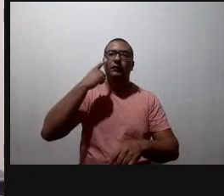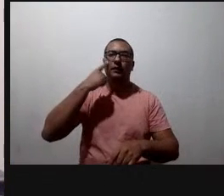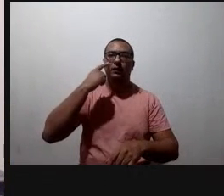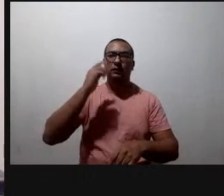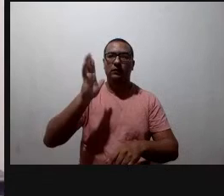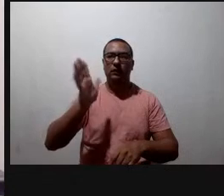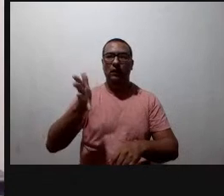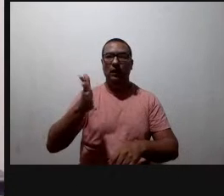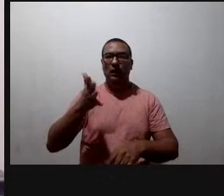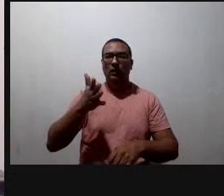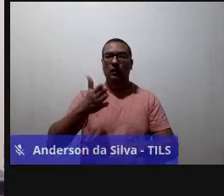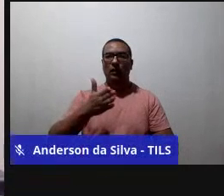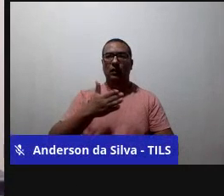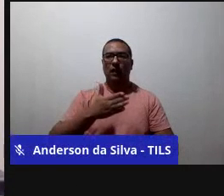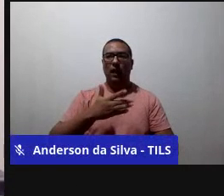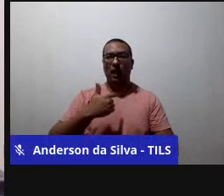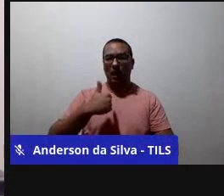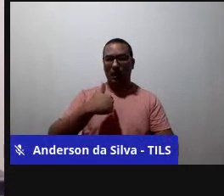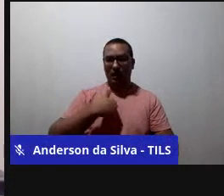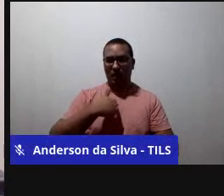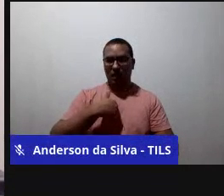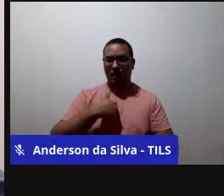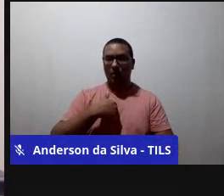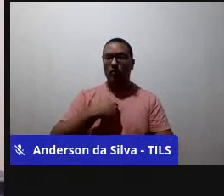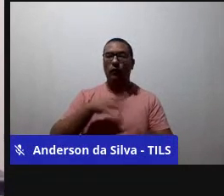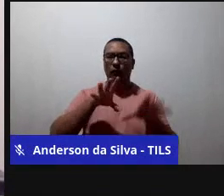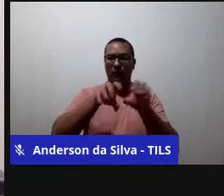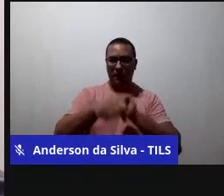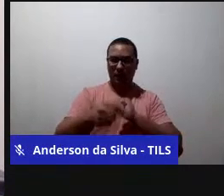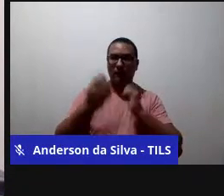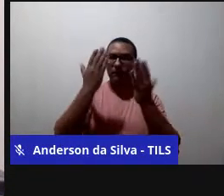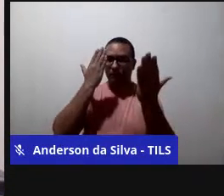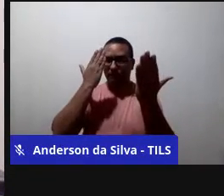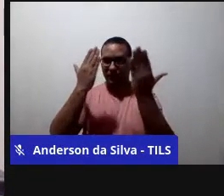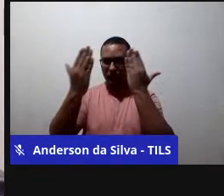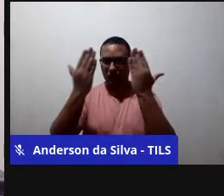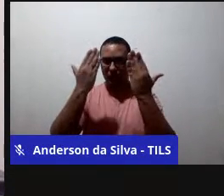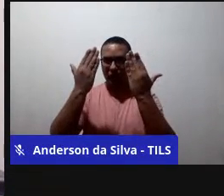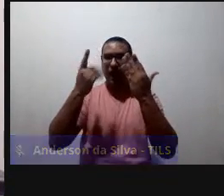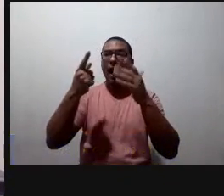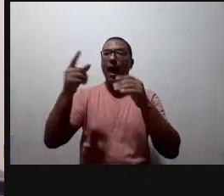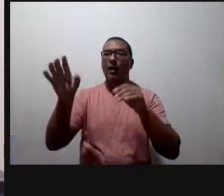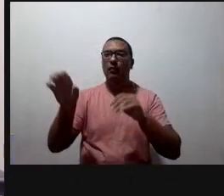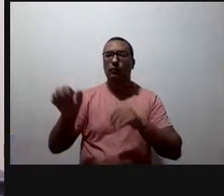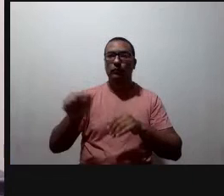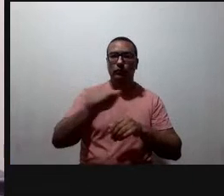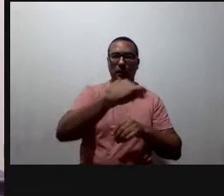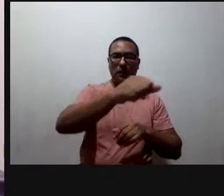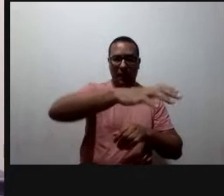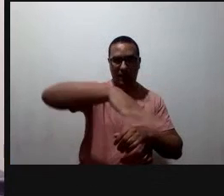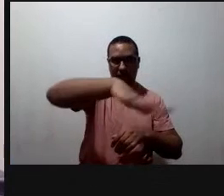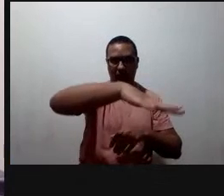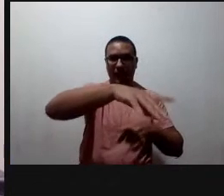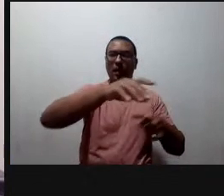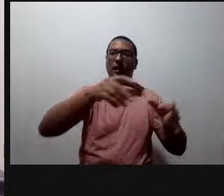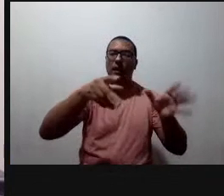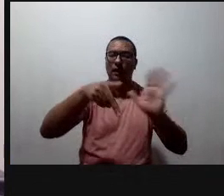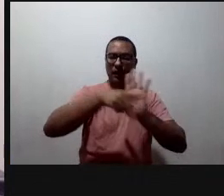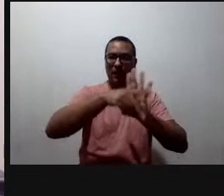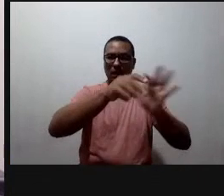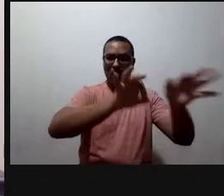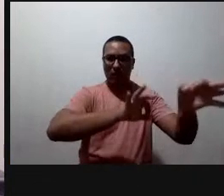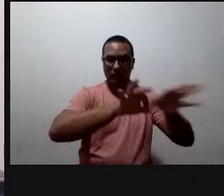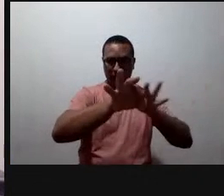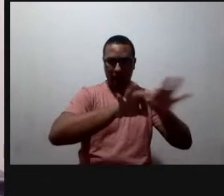no meu background, eu venho da área da psicologia, né, eu sou psicólogo, migrei para essa área mais da psicologia organizacional, que é o que eu faço aqui